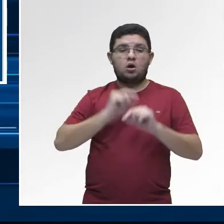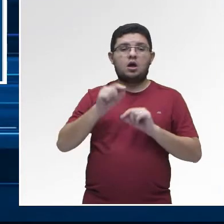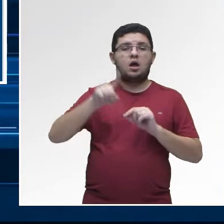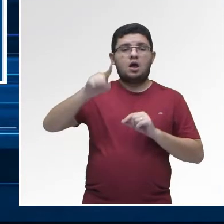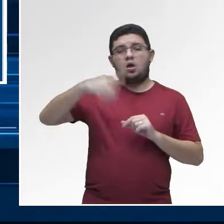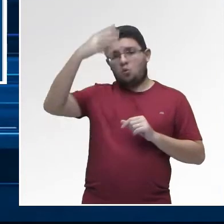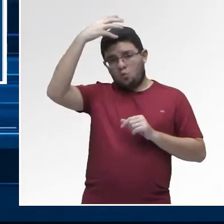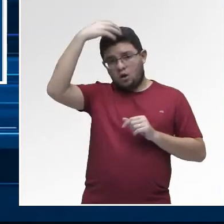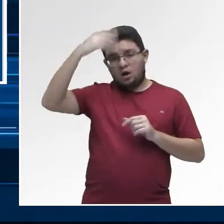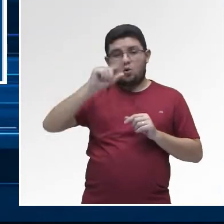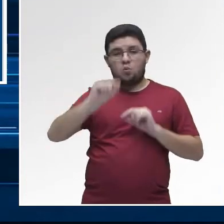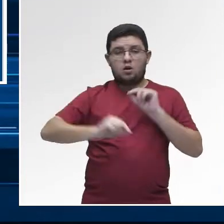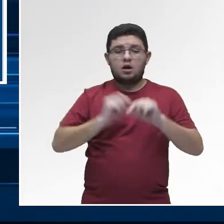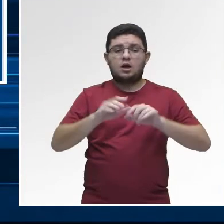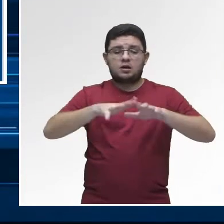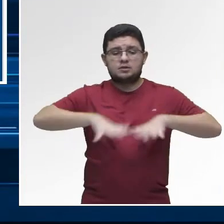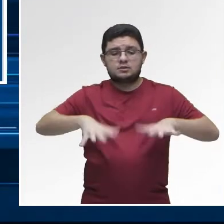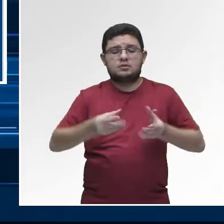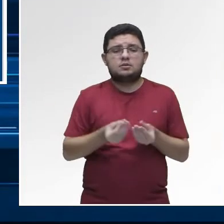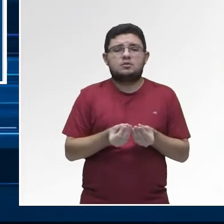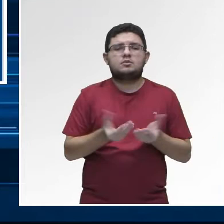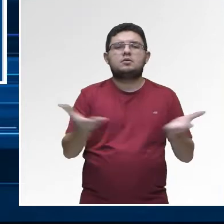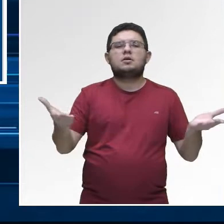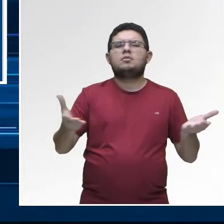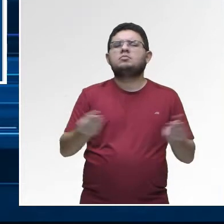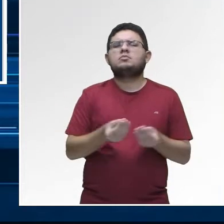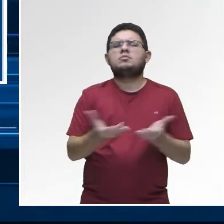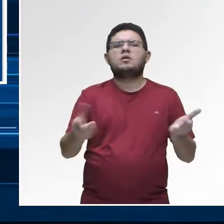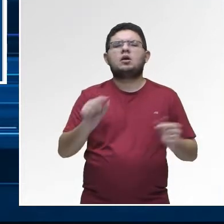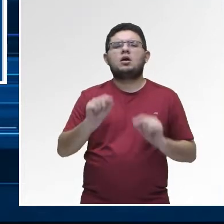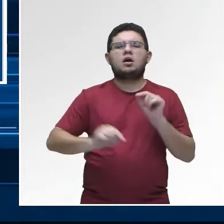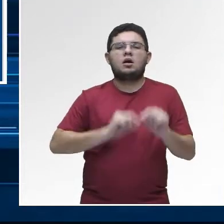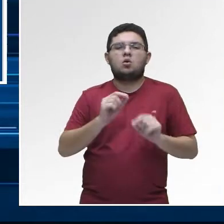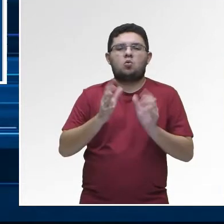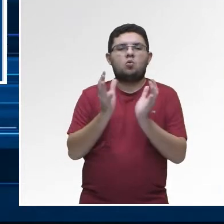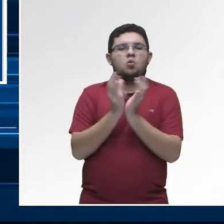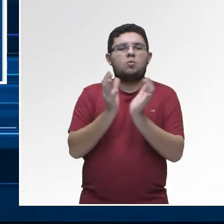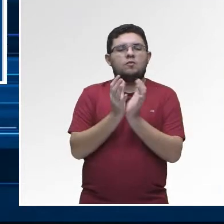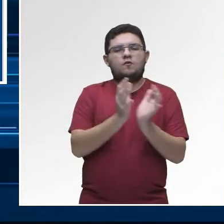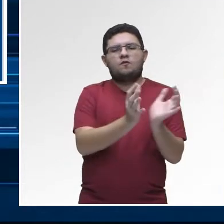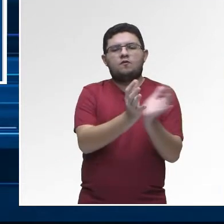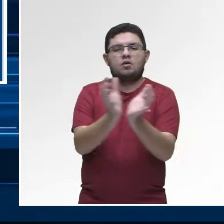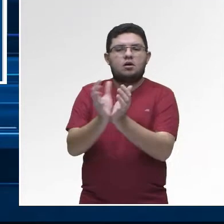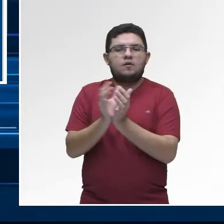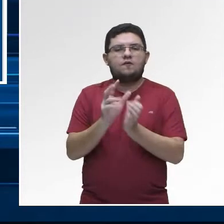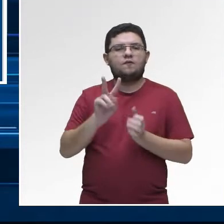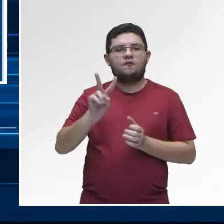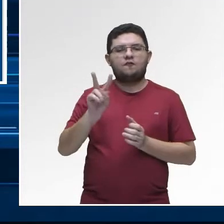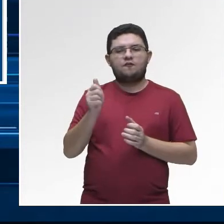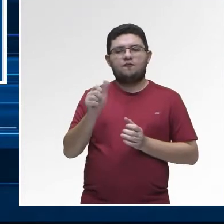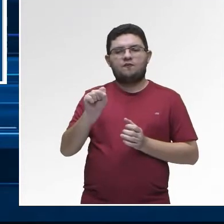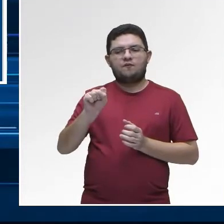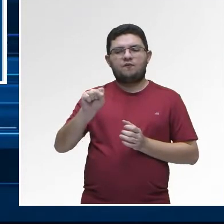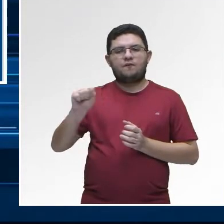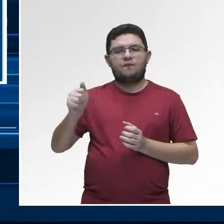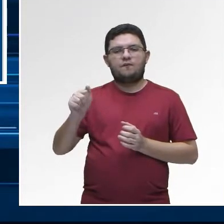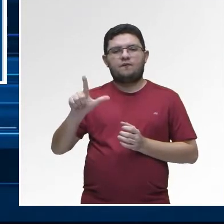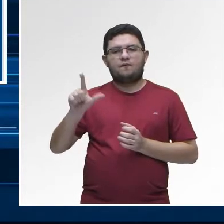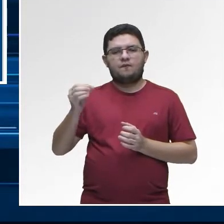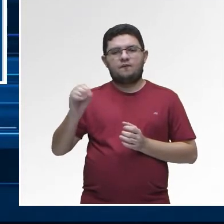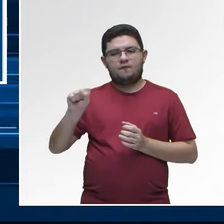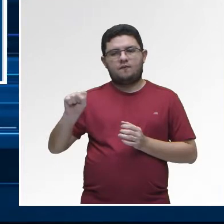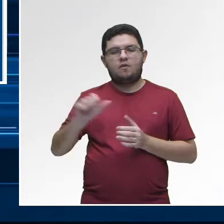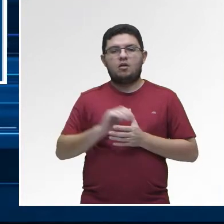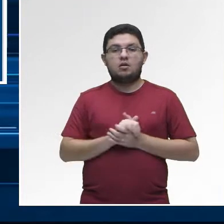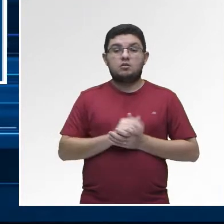vassalos, que aí distribuíam dentro dos seus feudos para os servos, que iam trabalhar, que